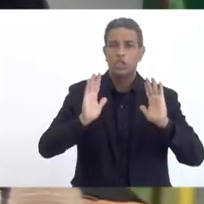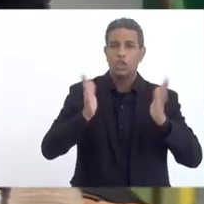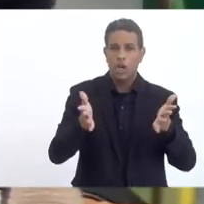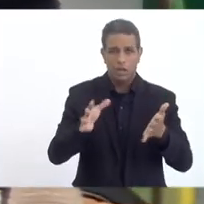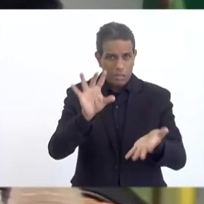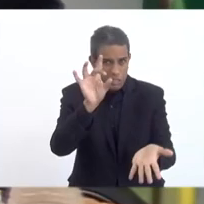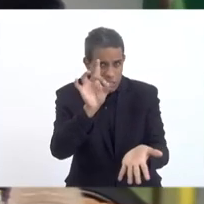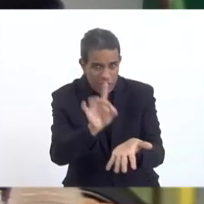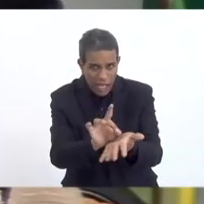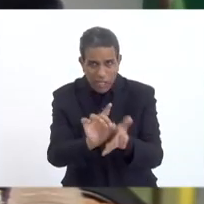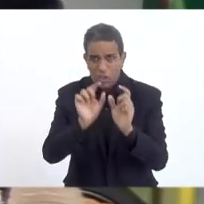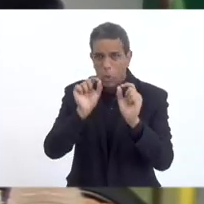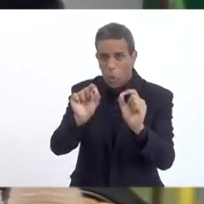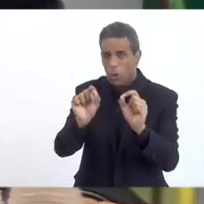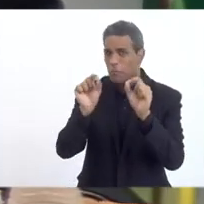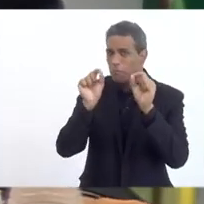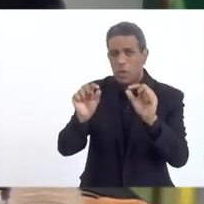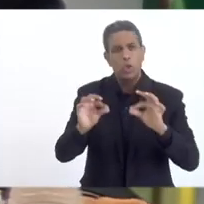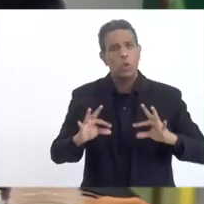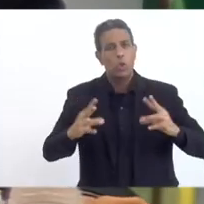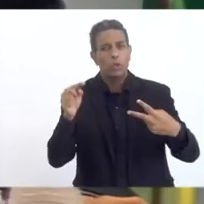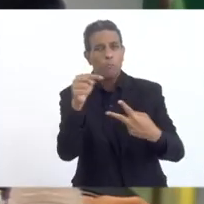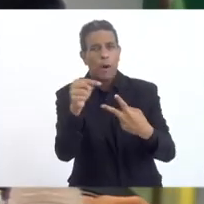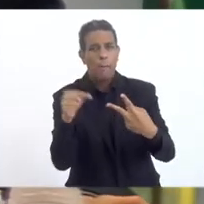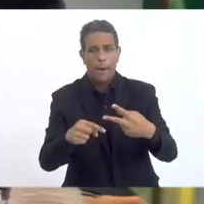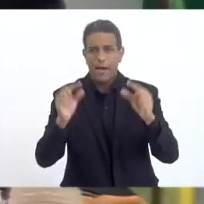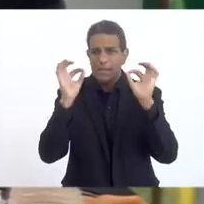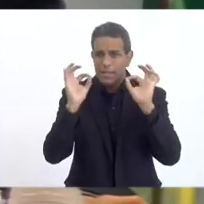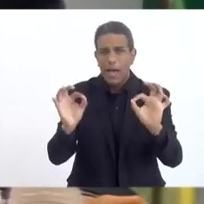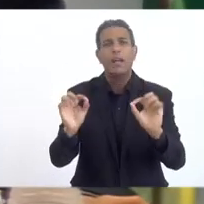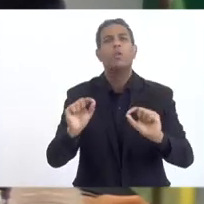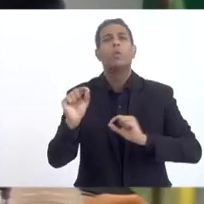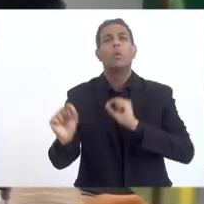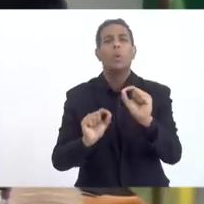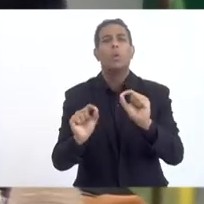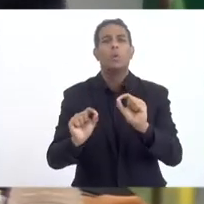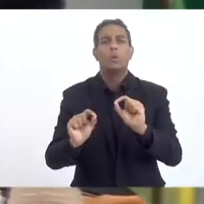Estou certo, Bruno? Todos dois estão constando